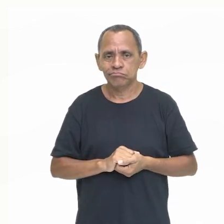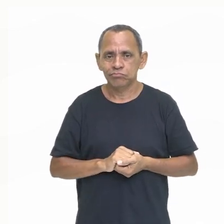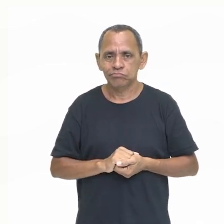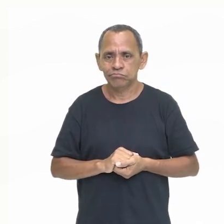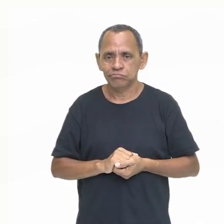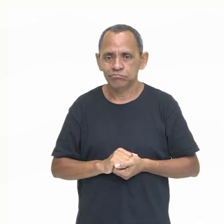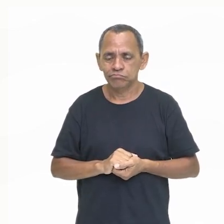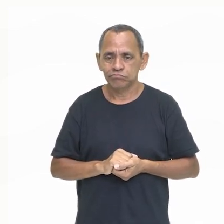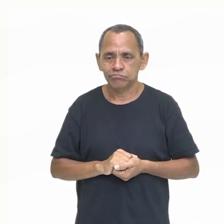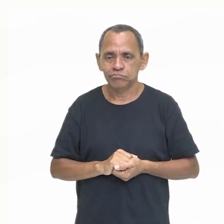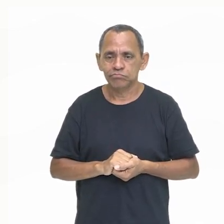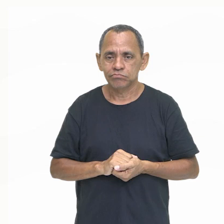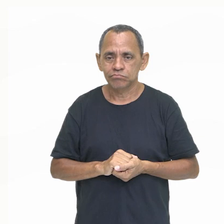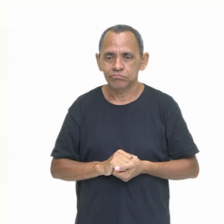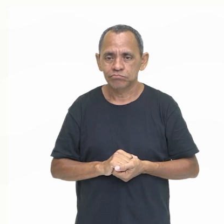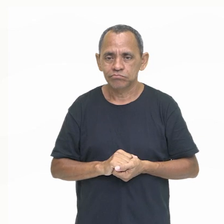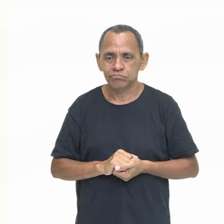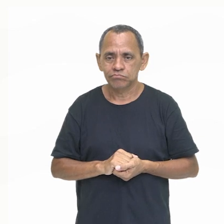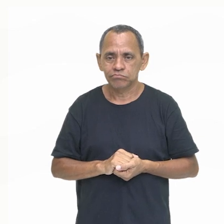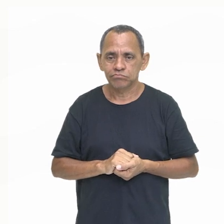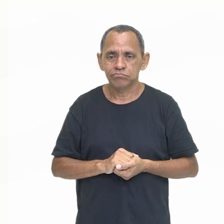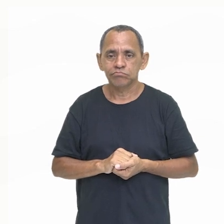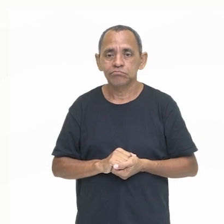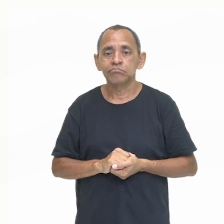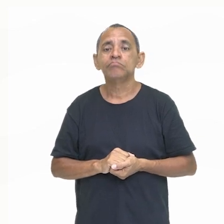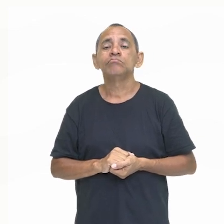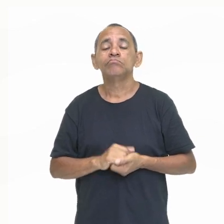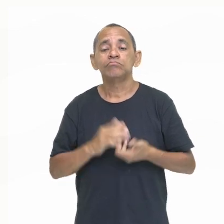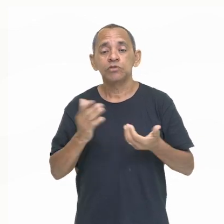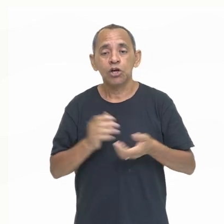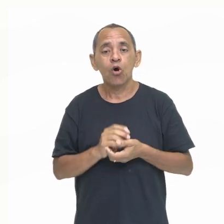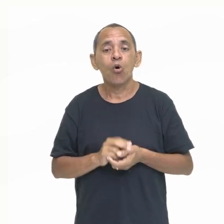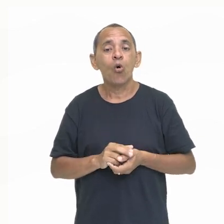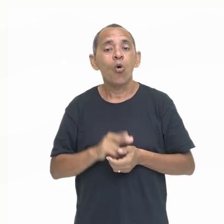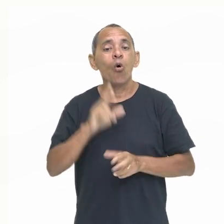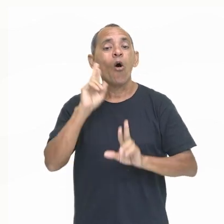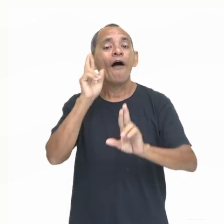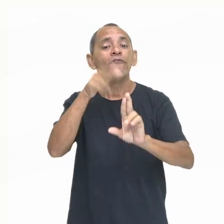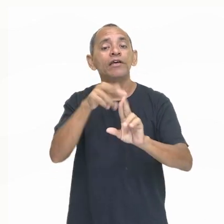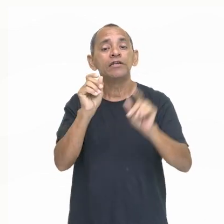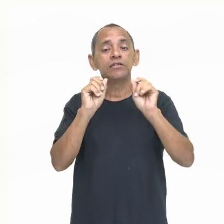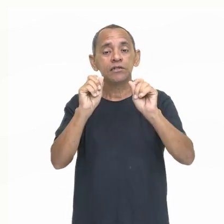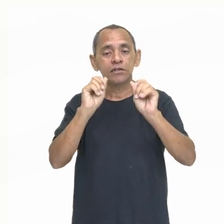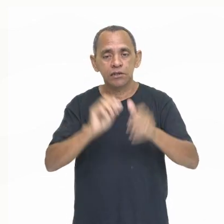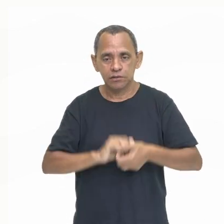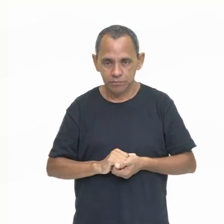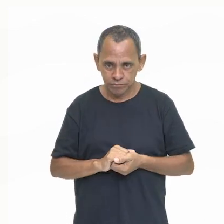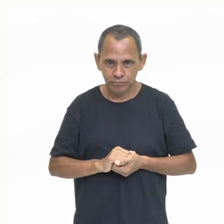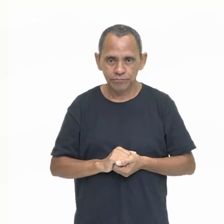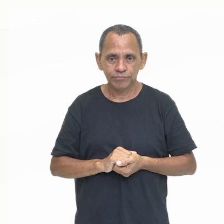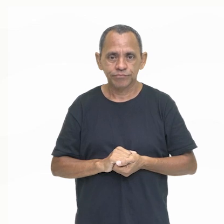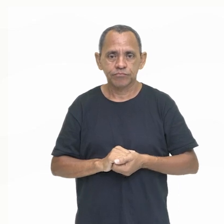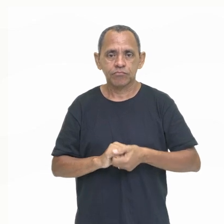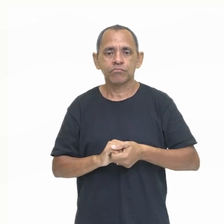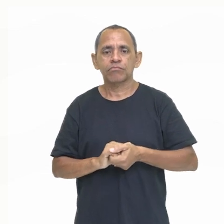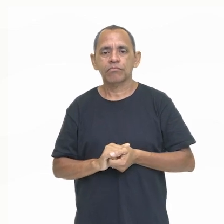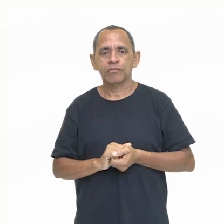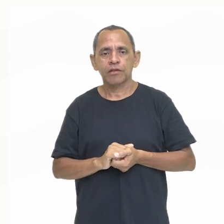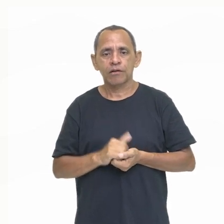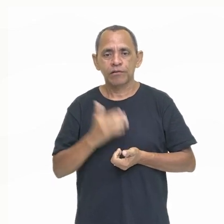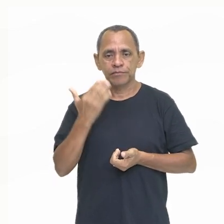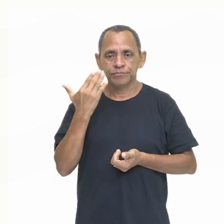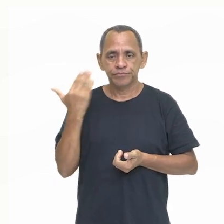O intervalo nós vamos falar tendo como referência o eixo x. E olha só, começa onde? Olha como a gente escreve. Coloca o x aqui no meio.